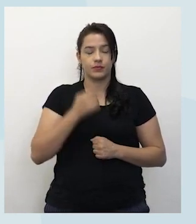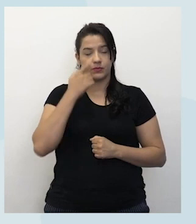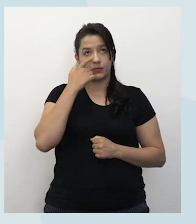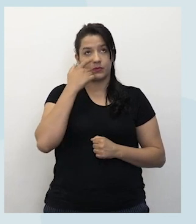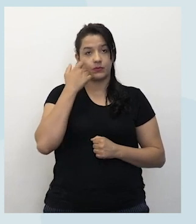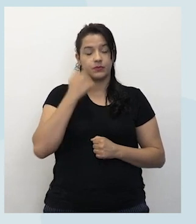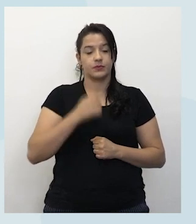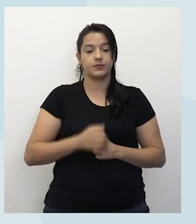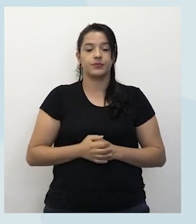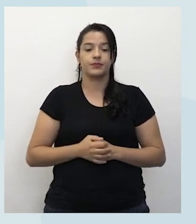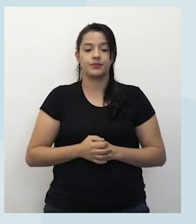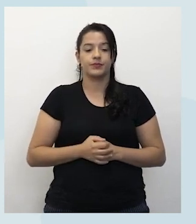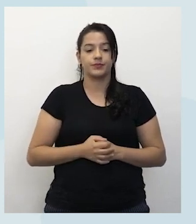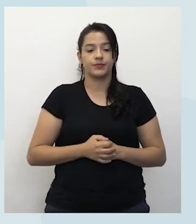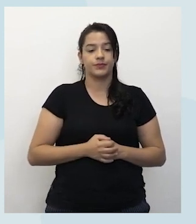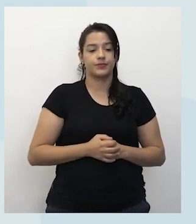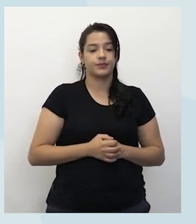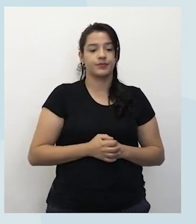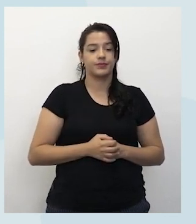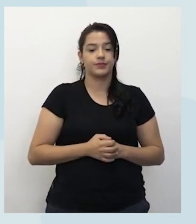It's